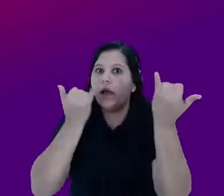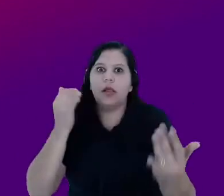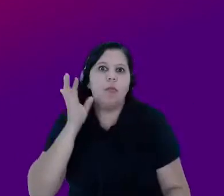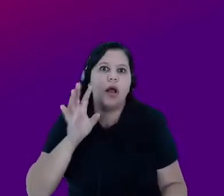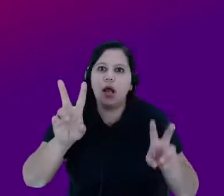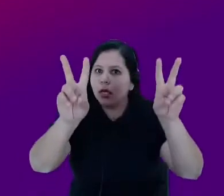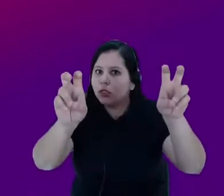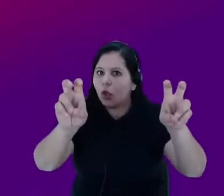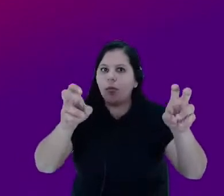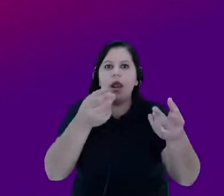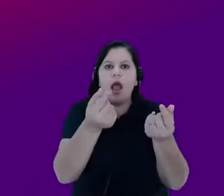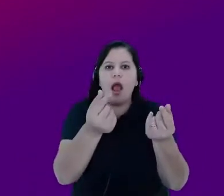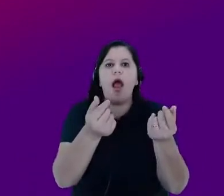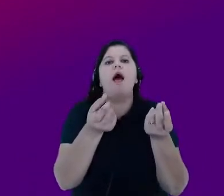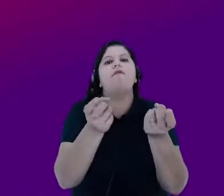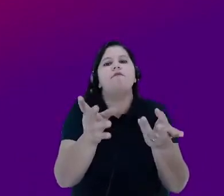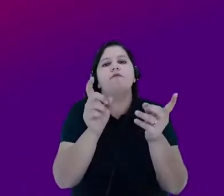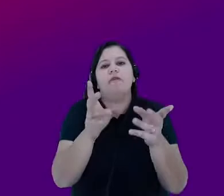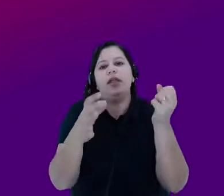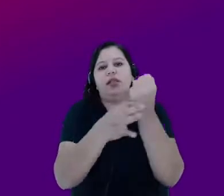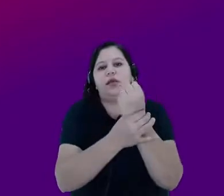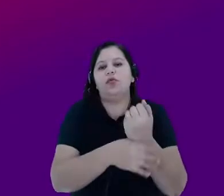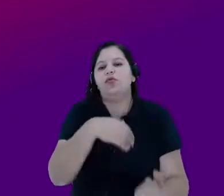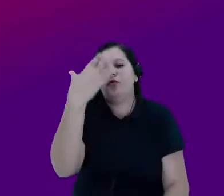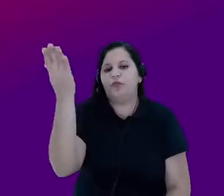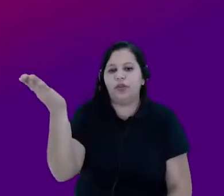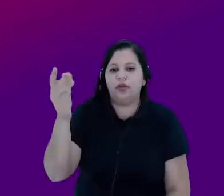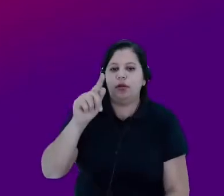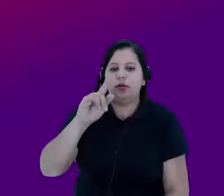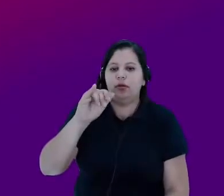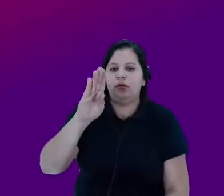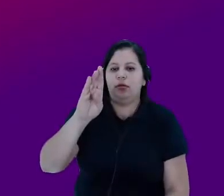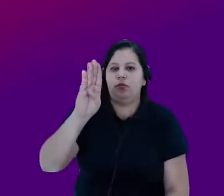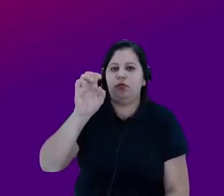de seguros. É com você, Gilberto.